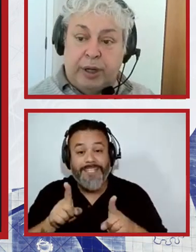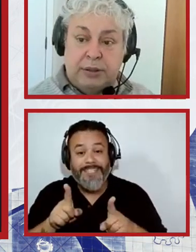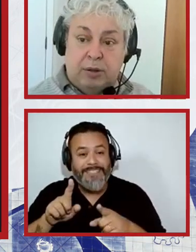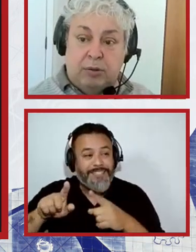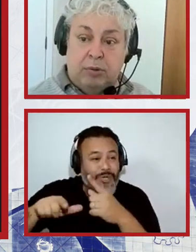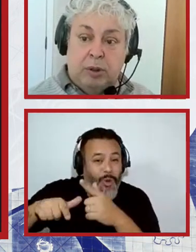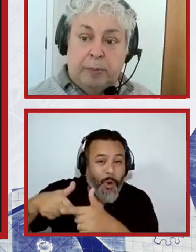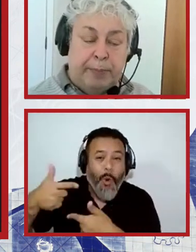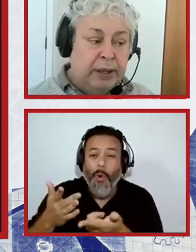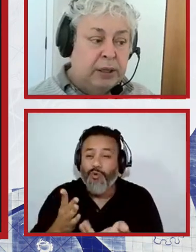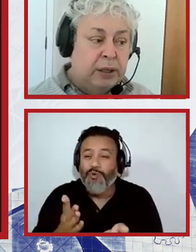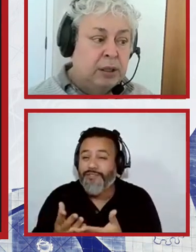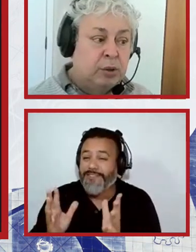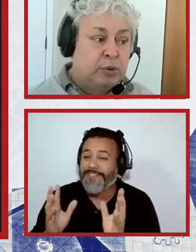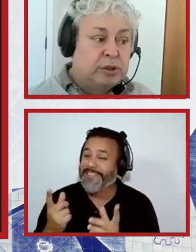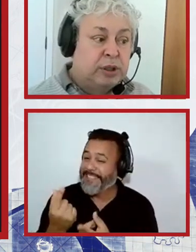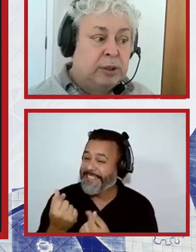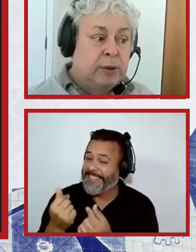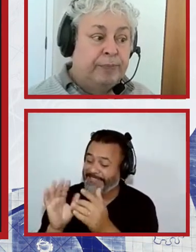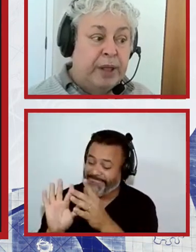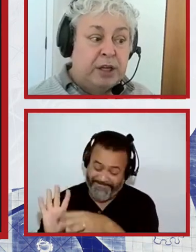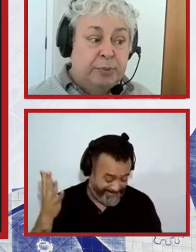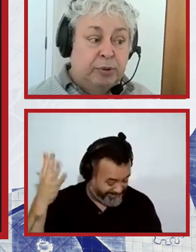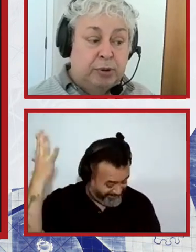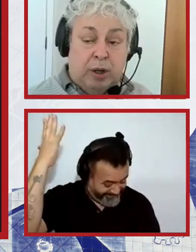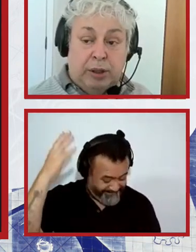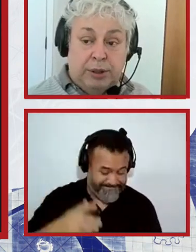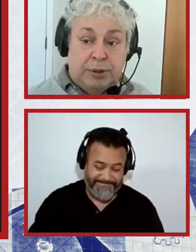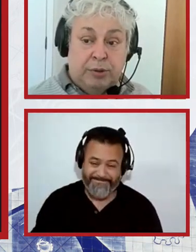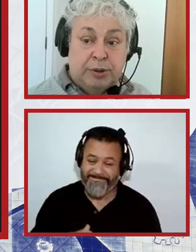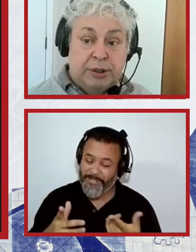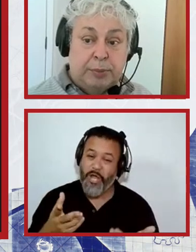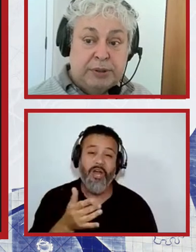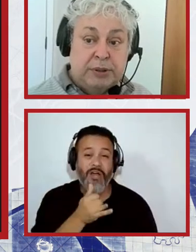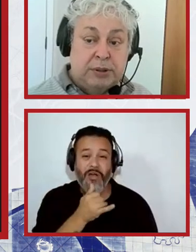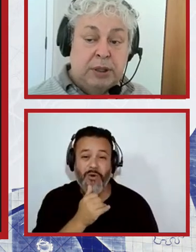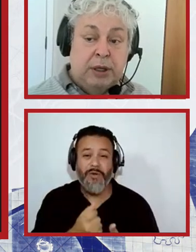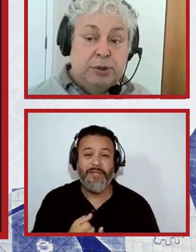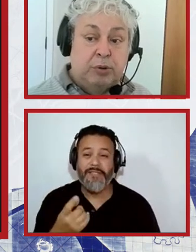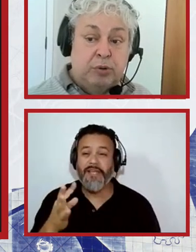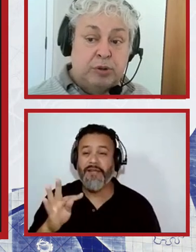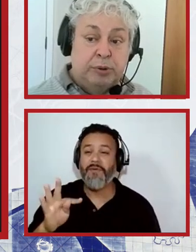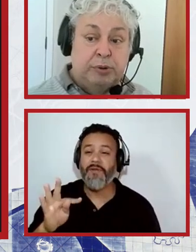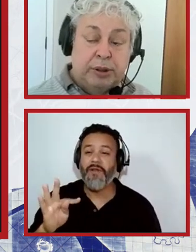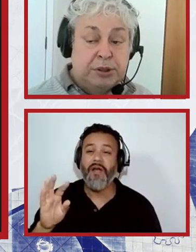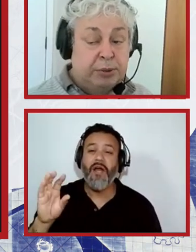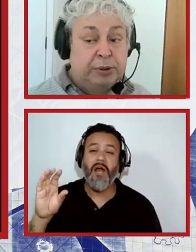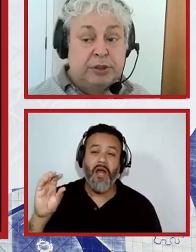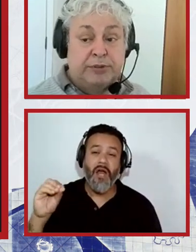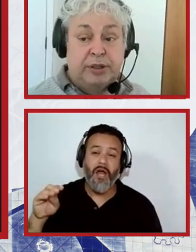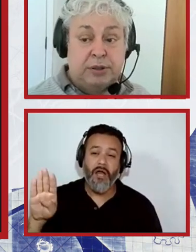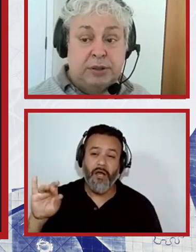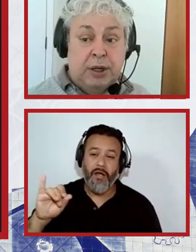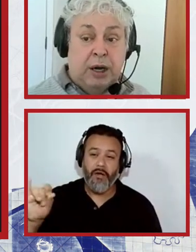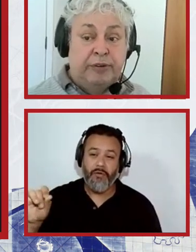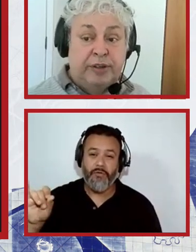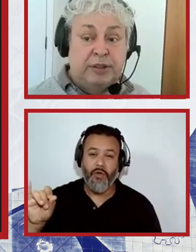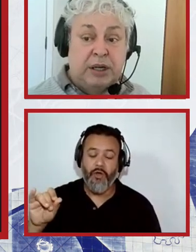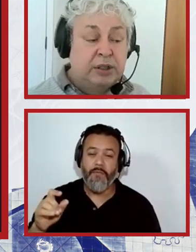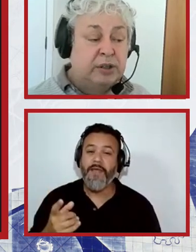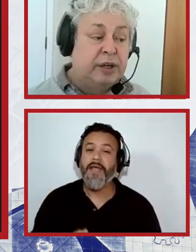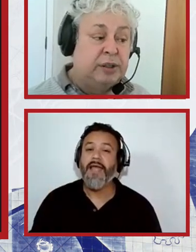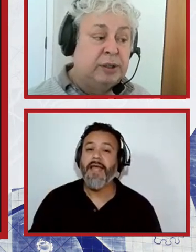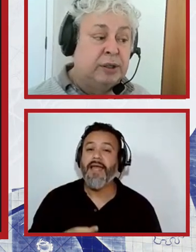sua configuração plena, custa 10 mil dólares. Ou seja, precisa de um recurso muito grande que muitas vezes